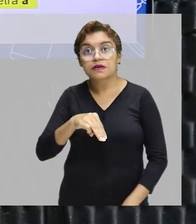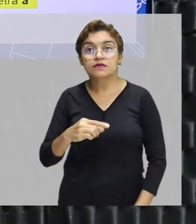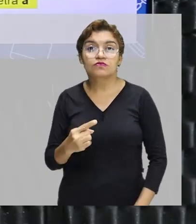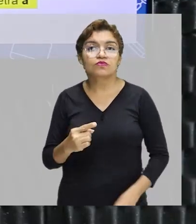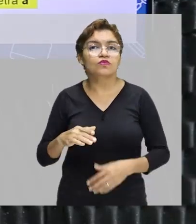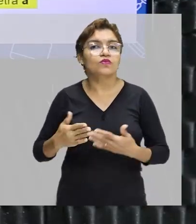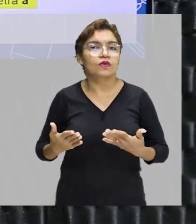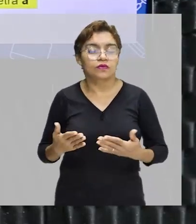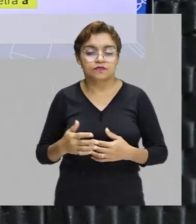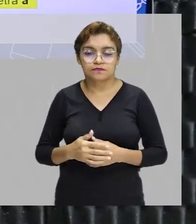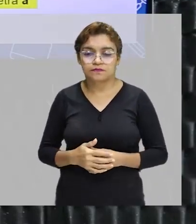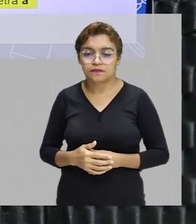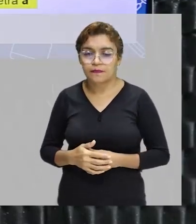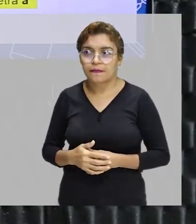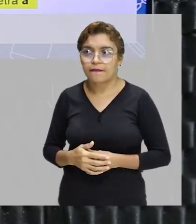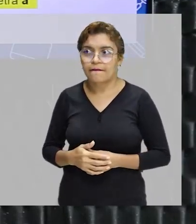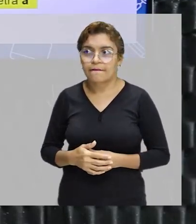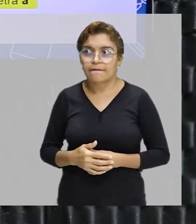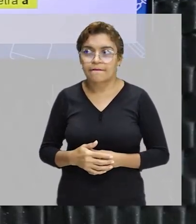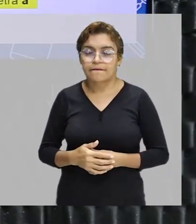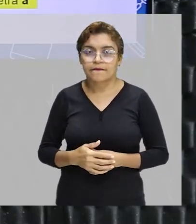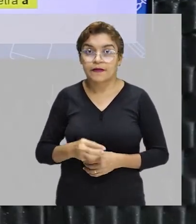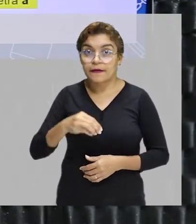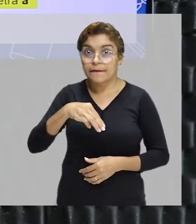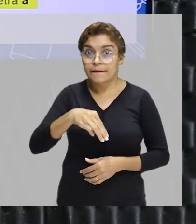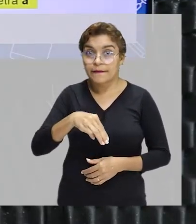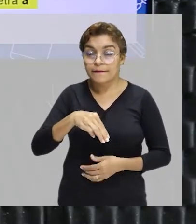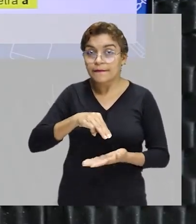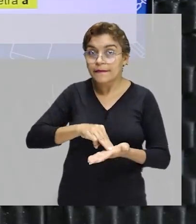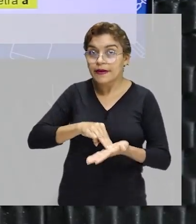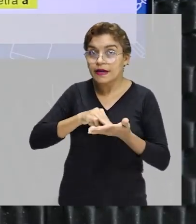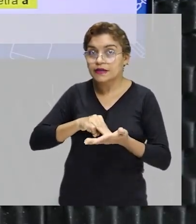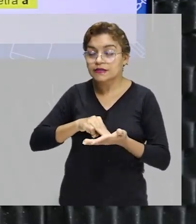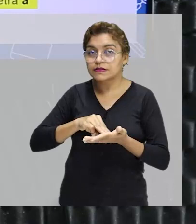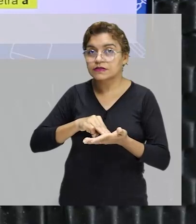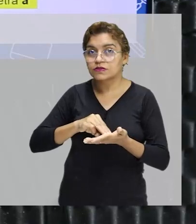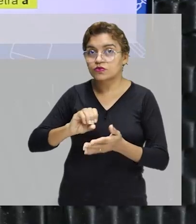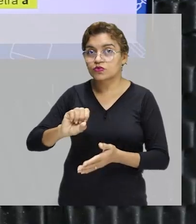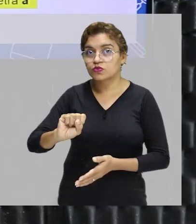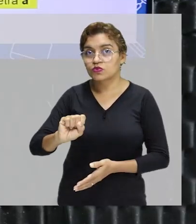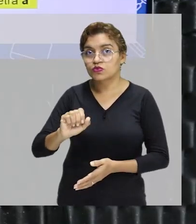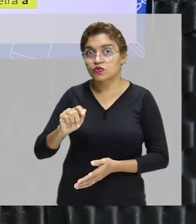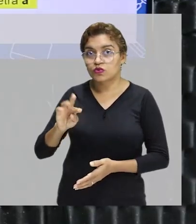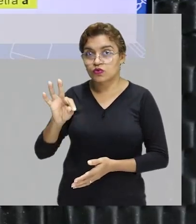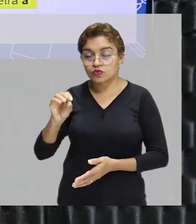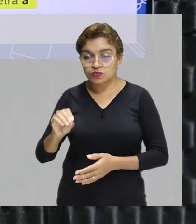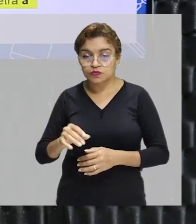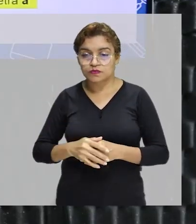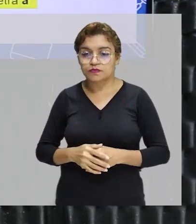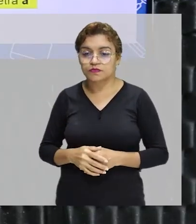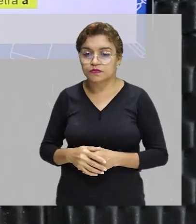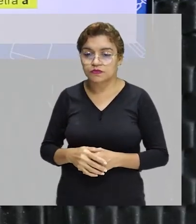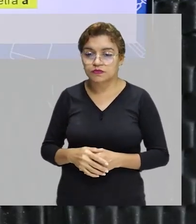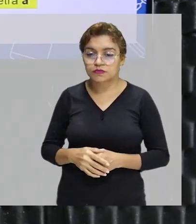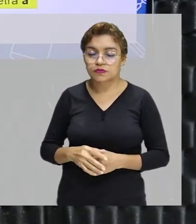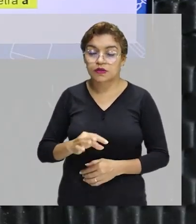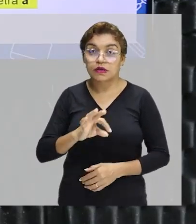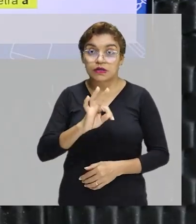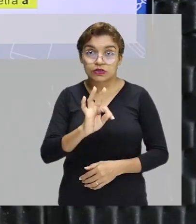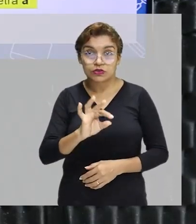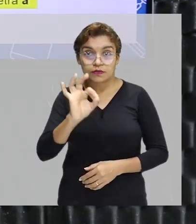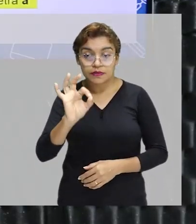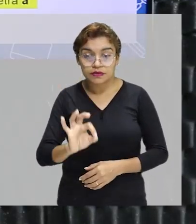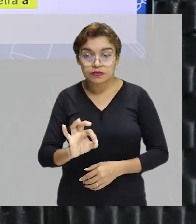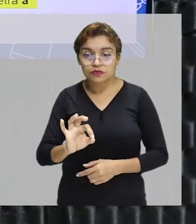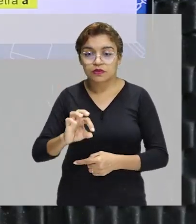então queremos aqui a massa do soluto. Qual é a minha fórmula, turma? Título percentual, massa do soluto sobre